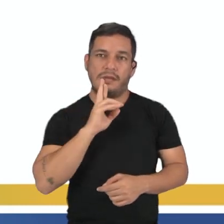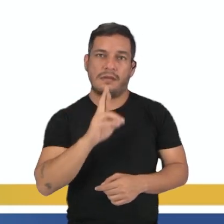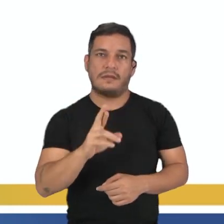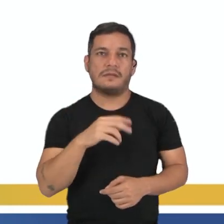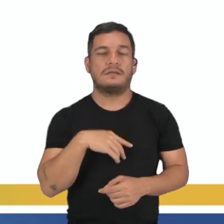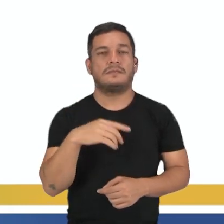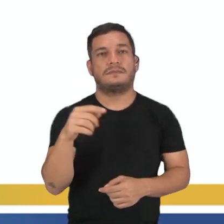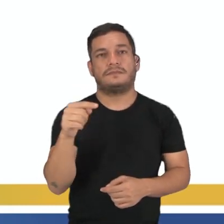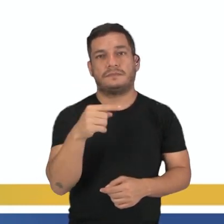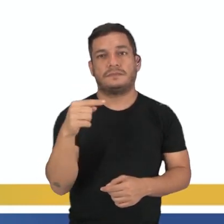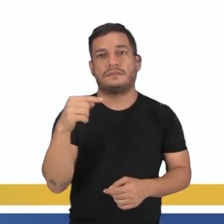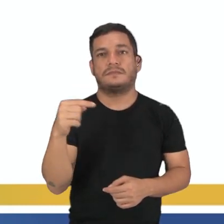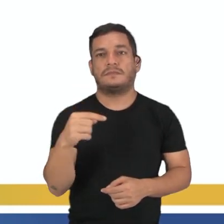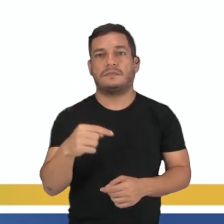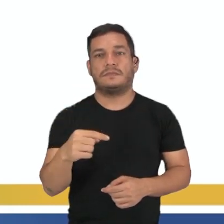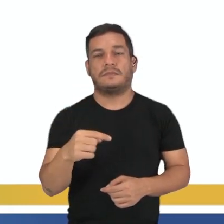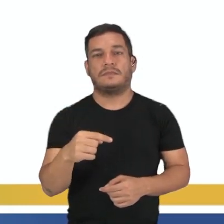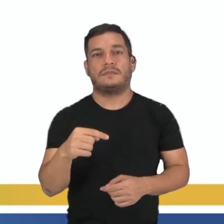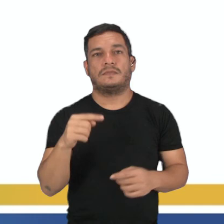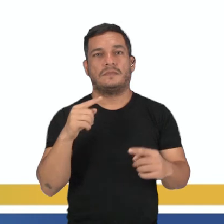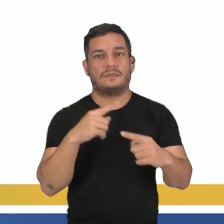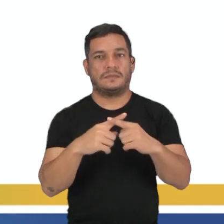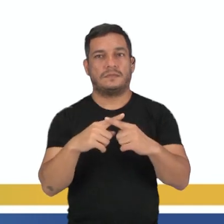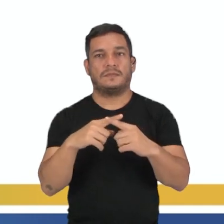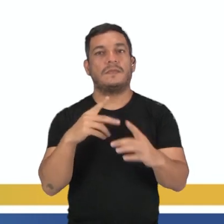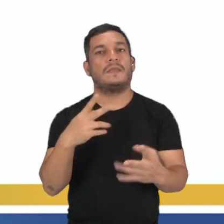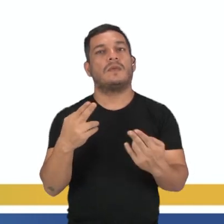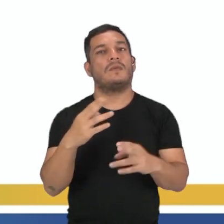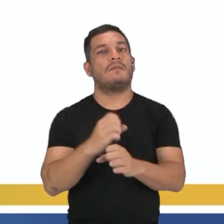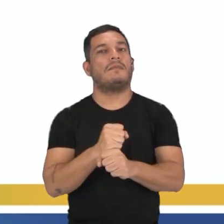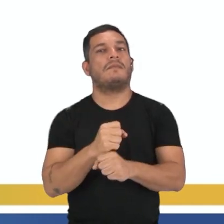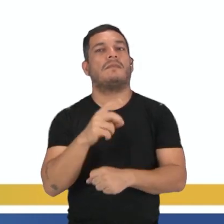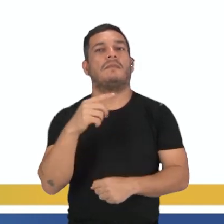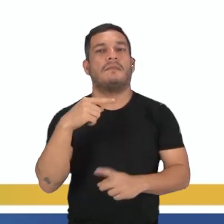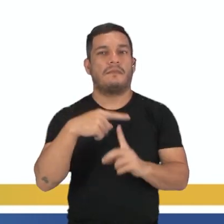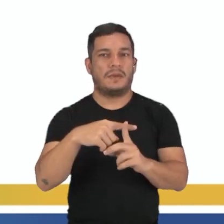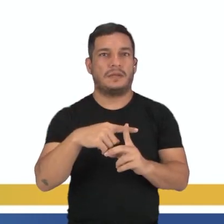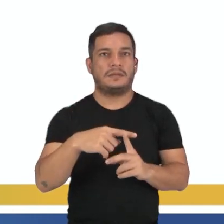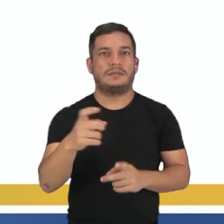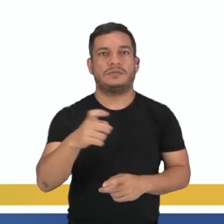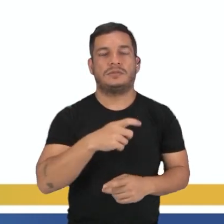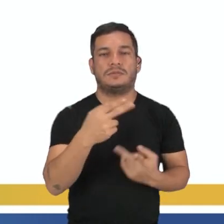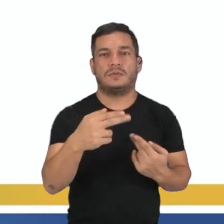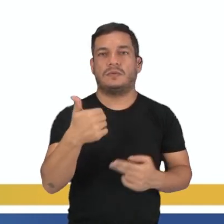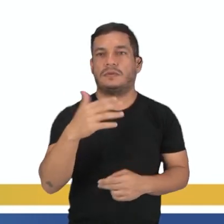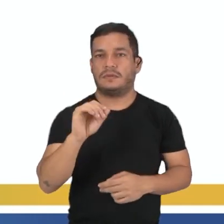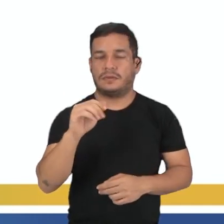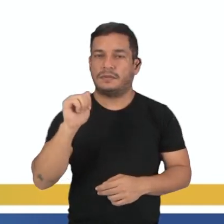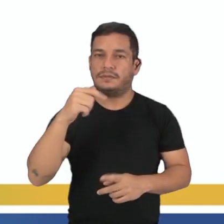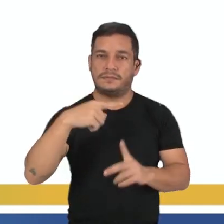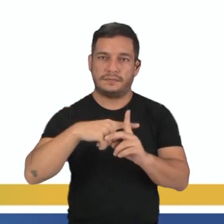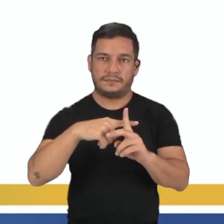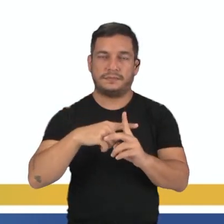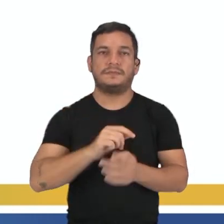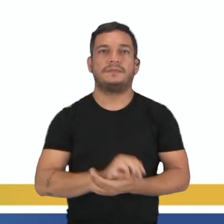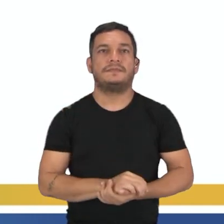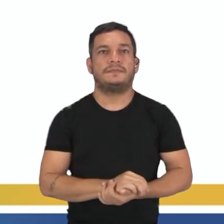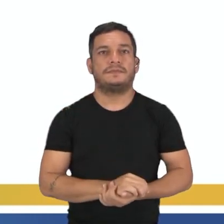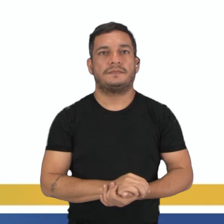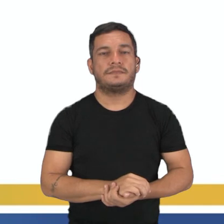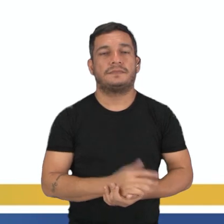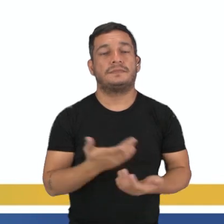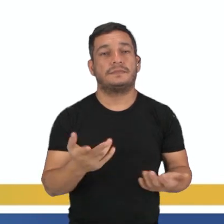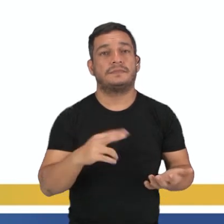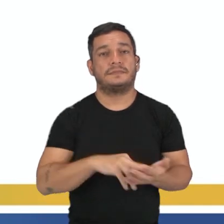E menos com menos na divisão é igual a mais, então nós temos um x igual a um 10 positivo. Então,